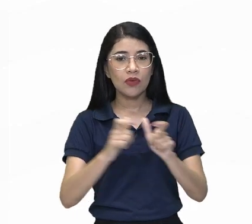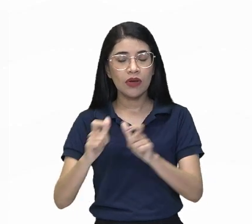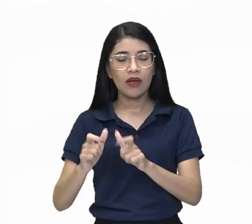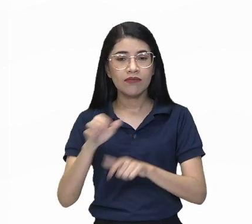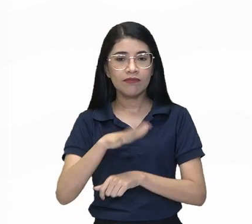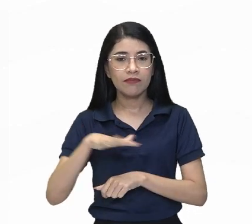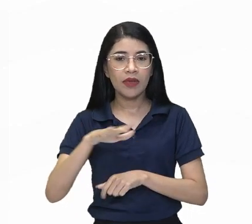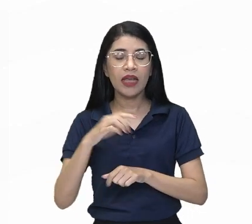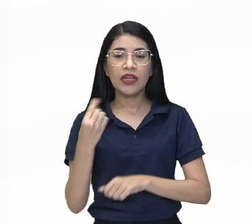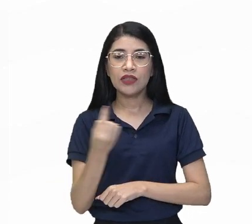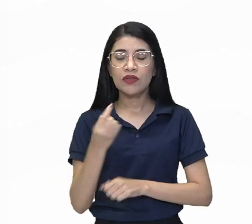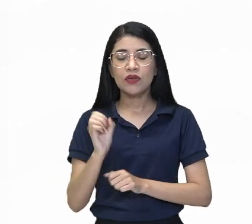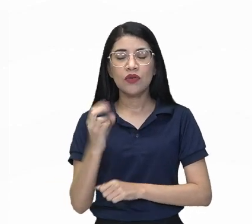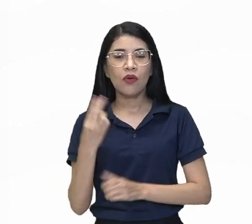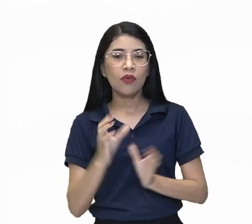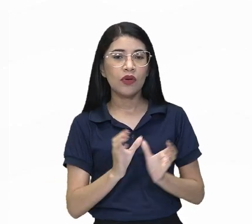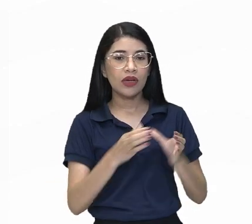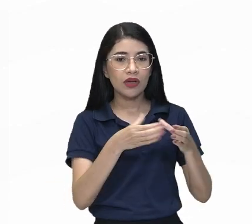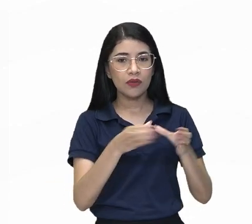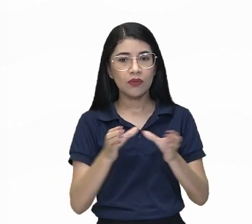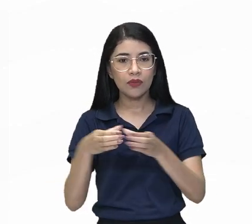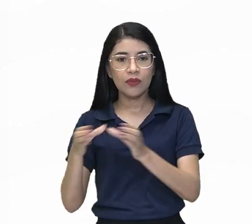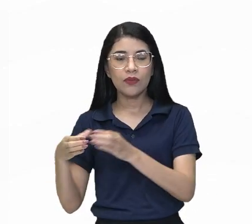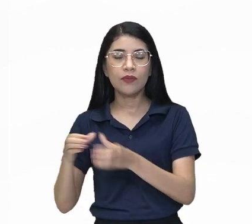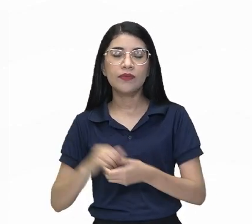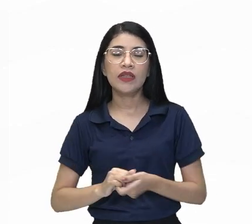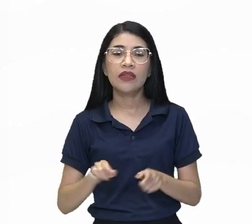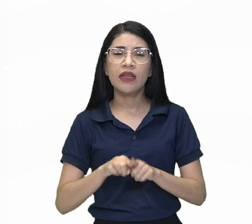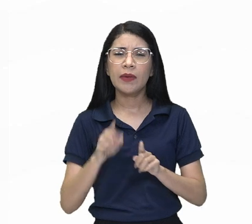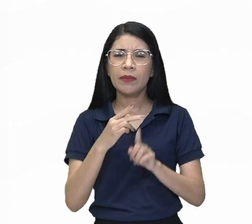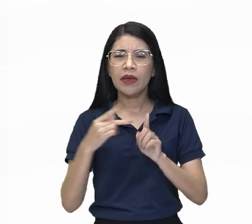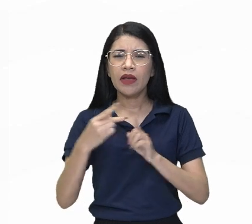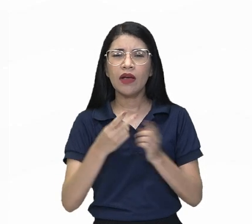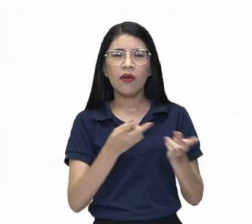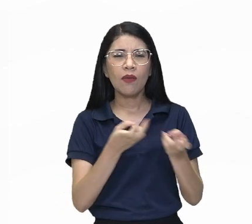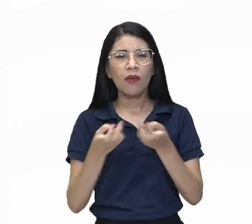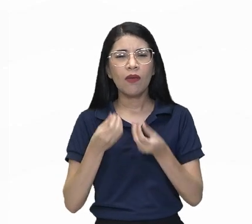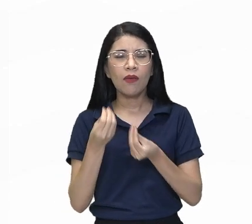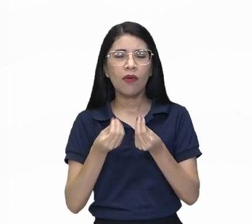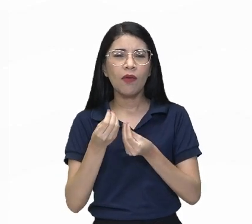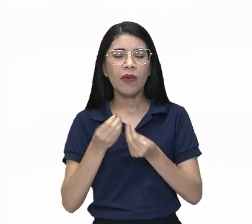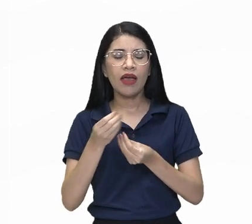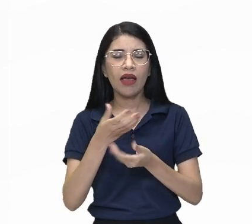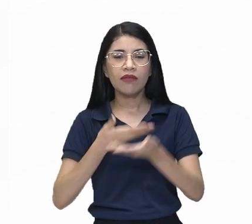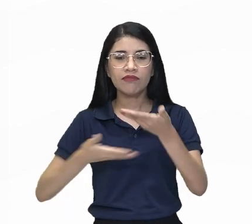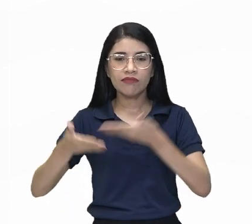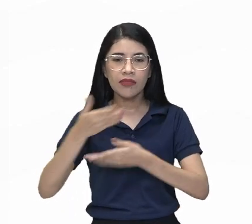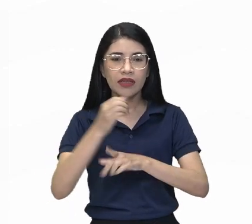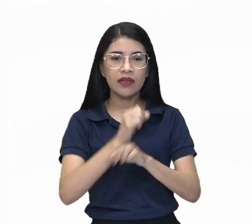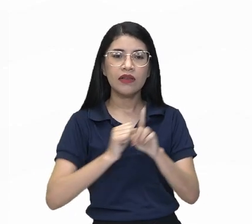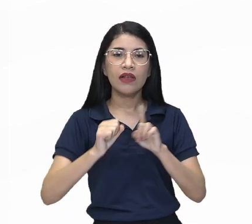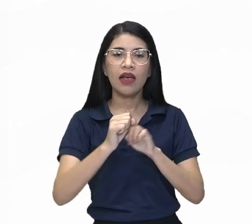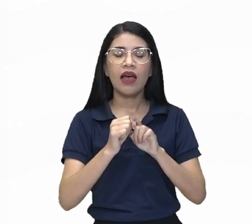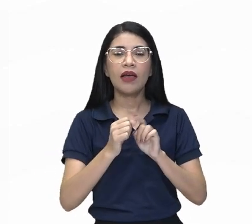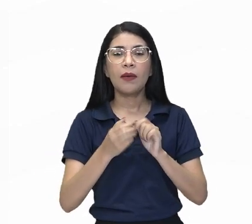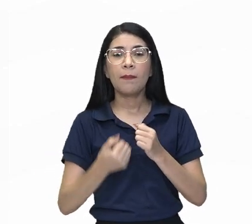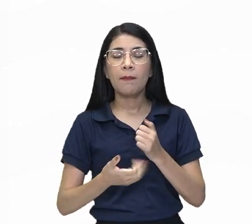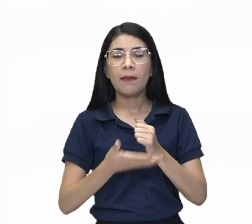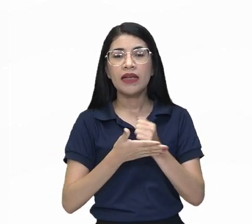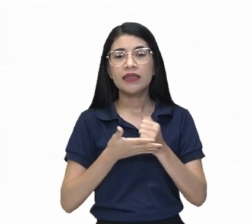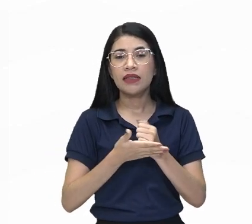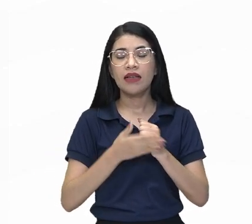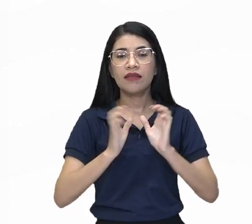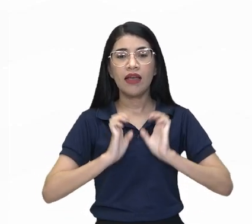local, individuais ou coletivas, e as percepções acerca das interações sociais pautadas na atitude